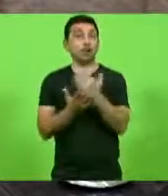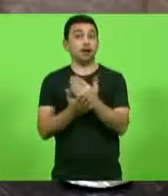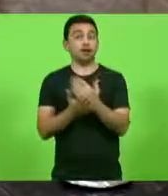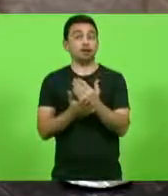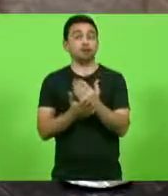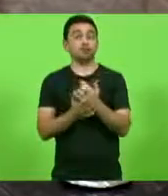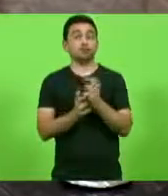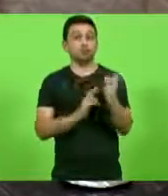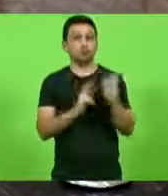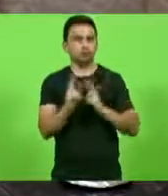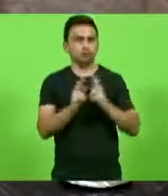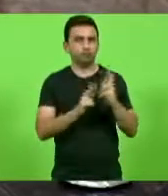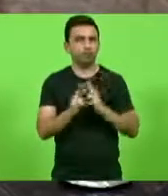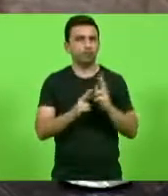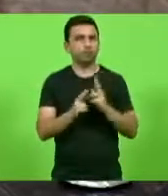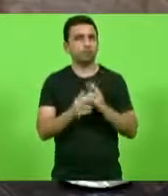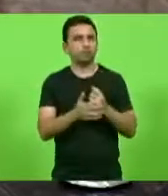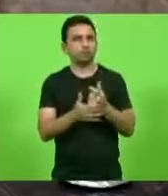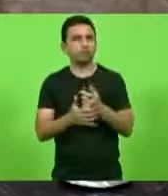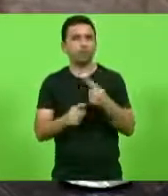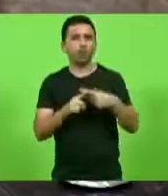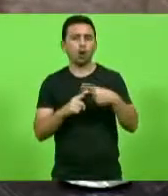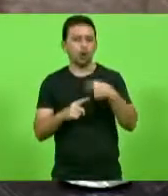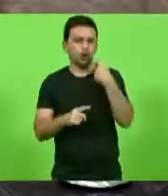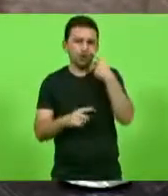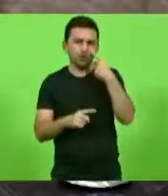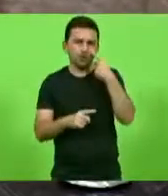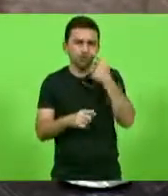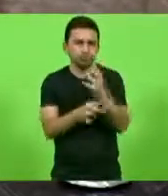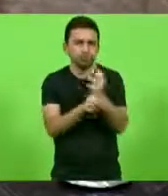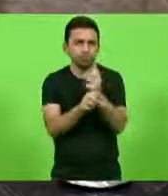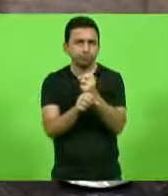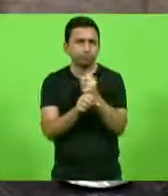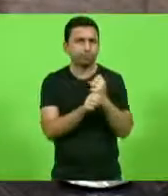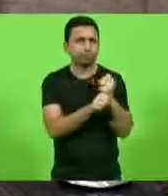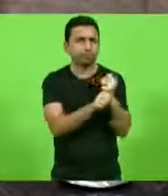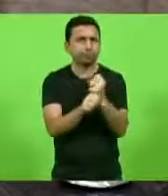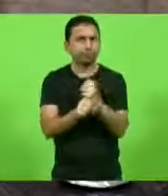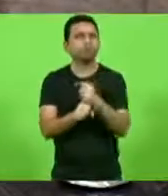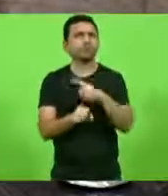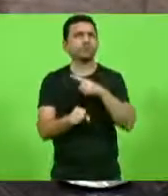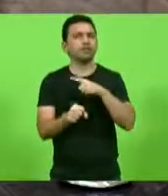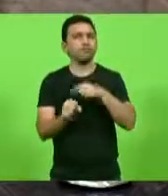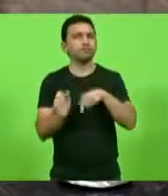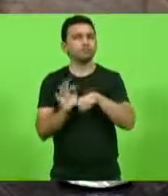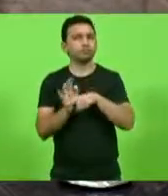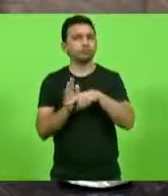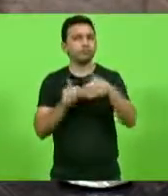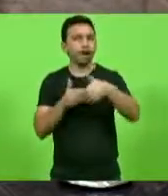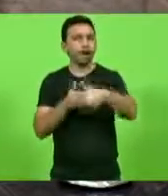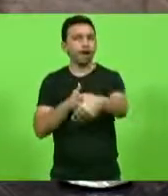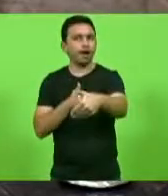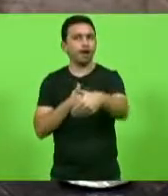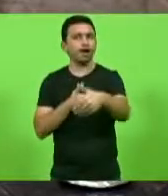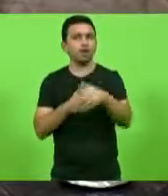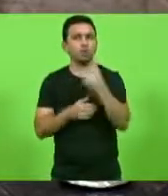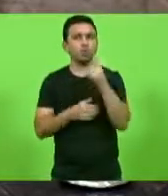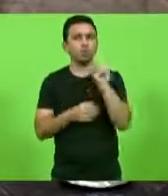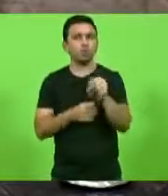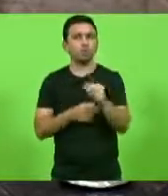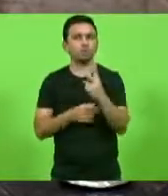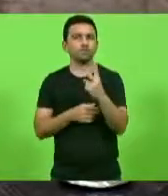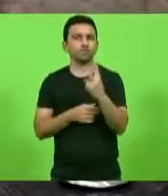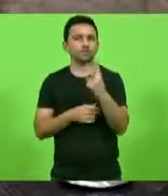rodovias catarinenses, porque eu estou vendo as contas. Eu estou vendo as contas e nós temos um déficit programado para esse ano de 1,23